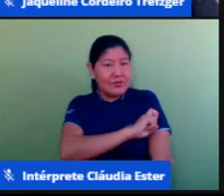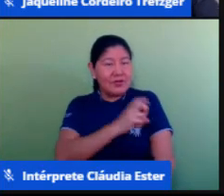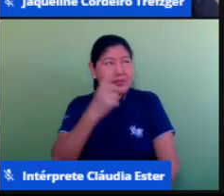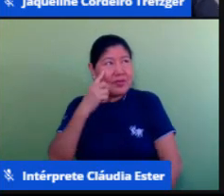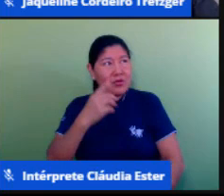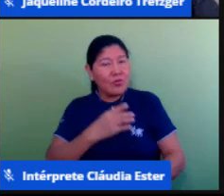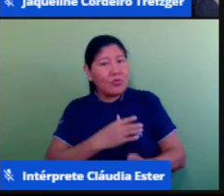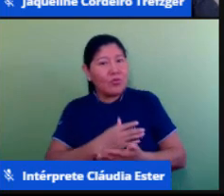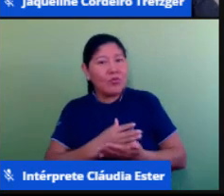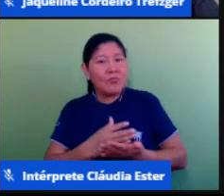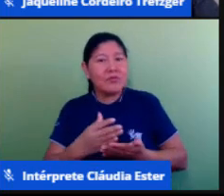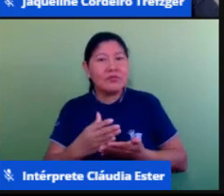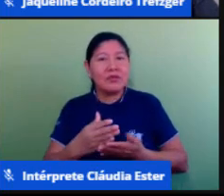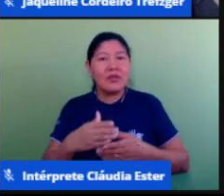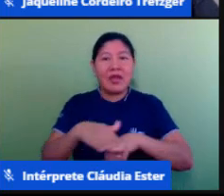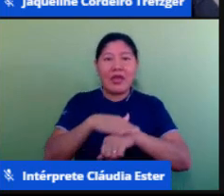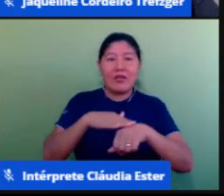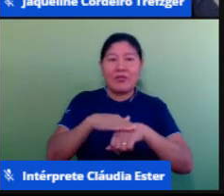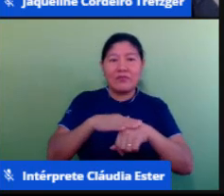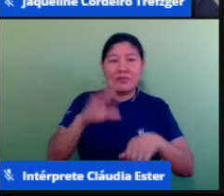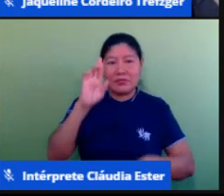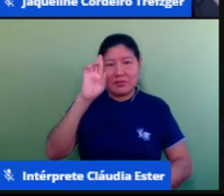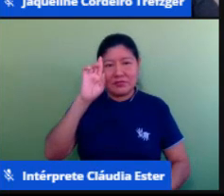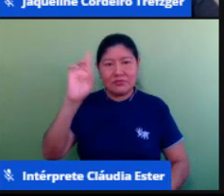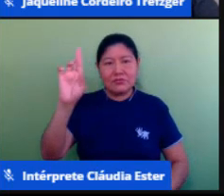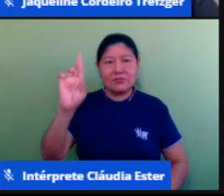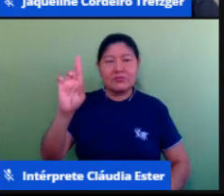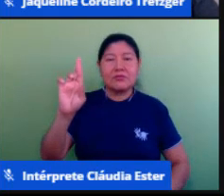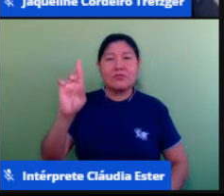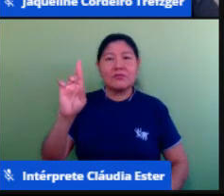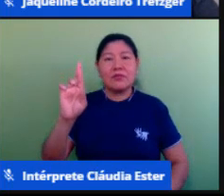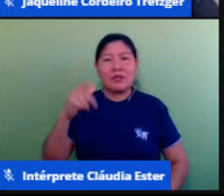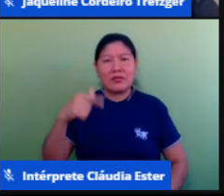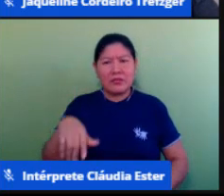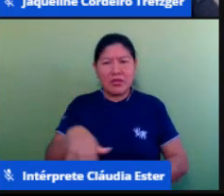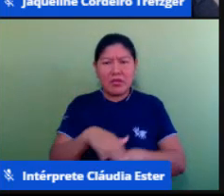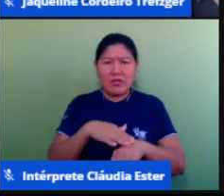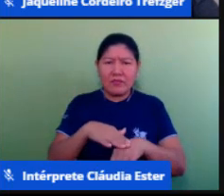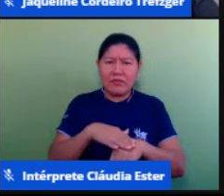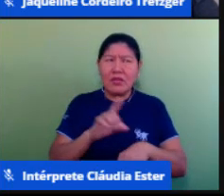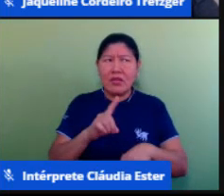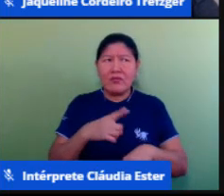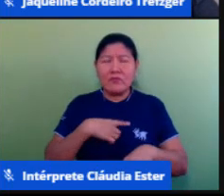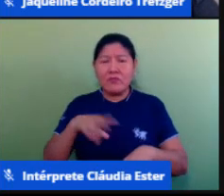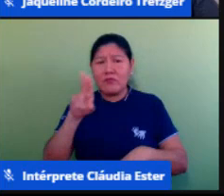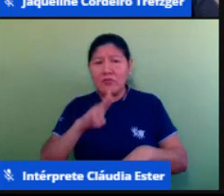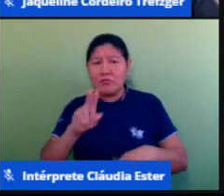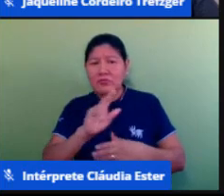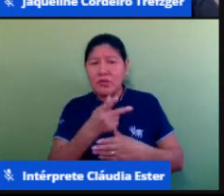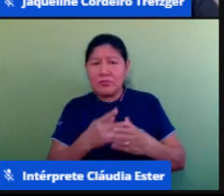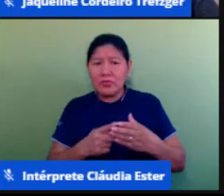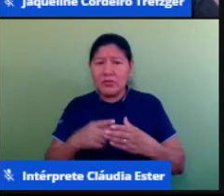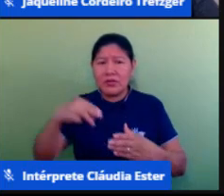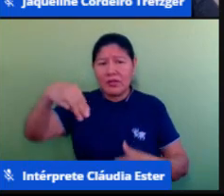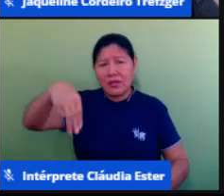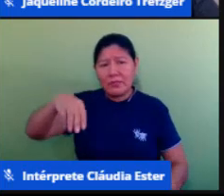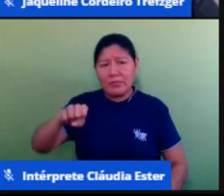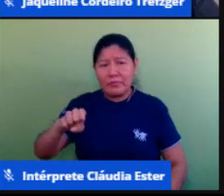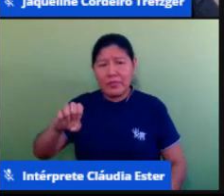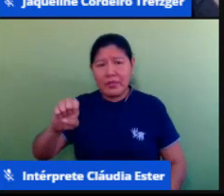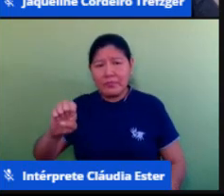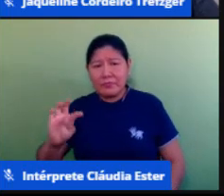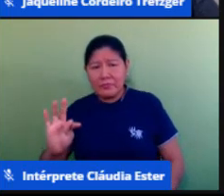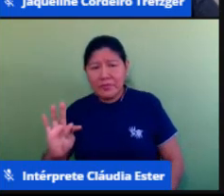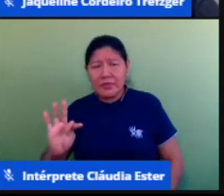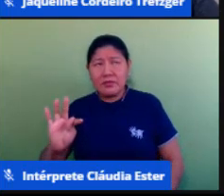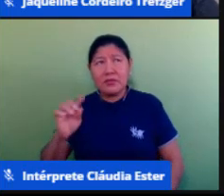eu vou fazer Meet. Aí ela falou, mas tem certeza disso? Eu falei, tenho. Ela falou, mas é muito trabalho. Eu falei, não,